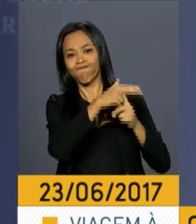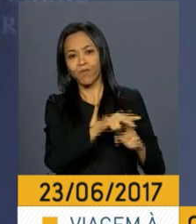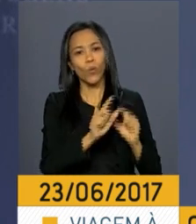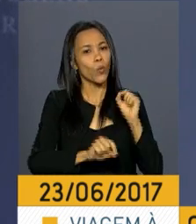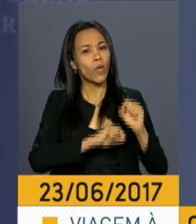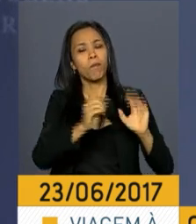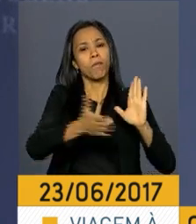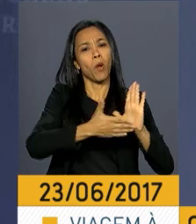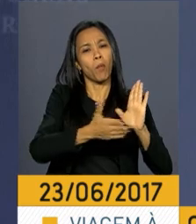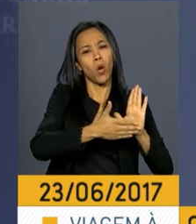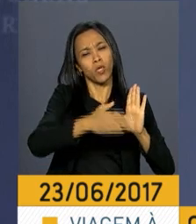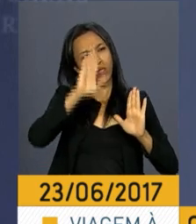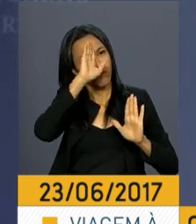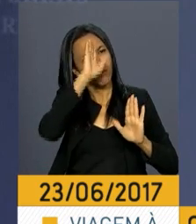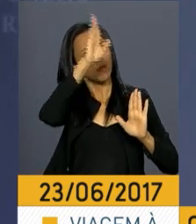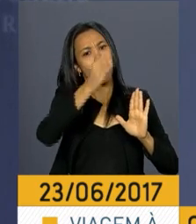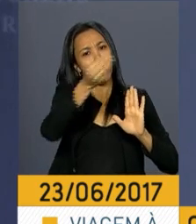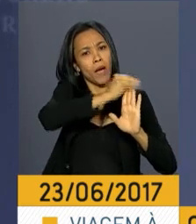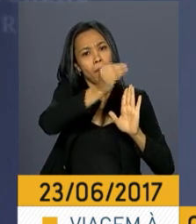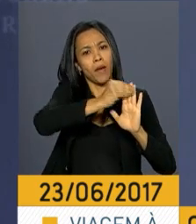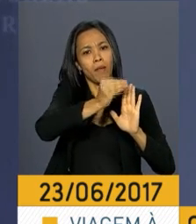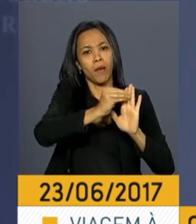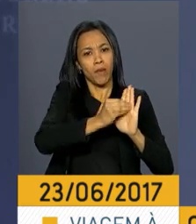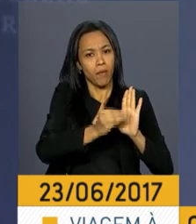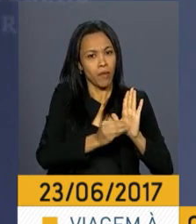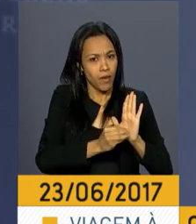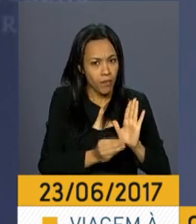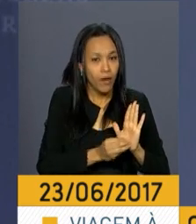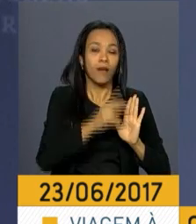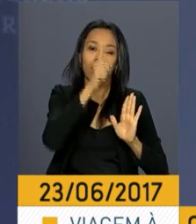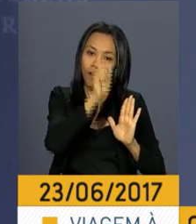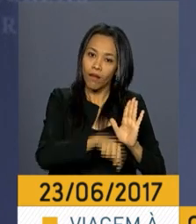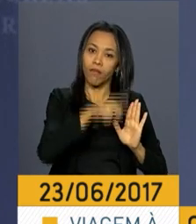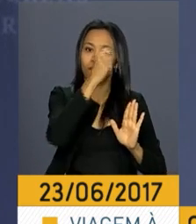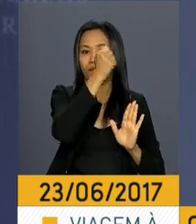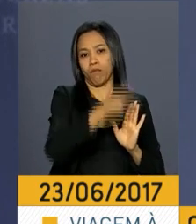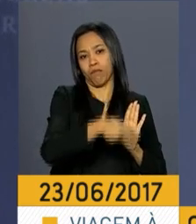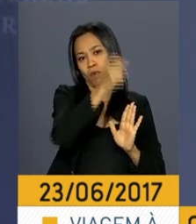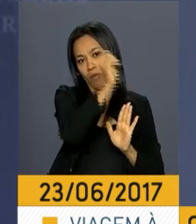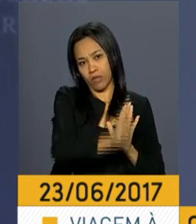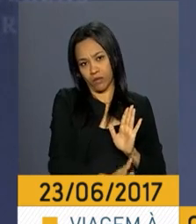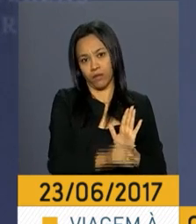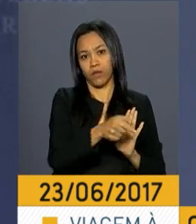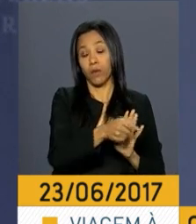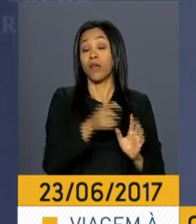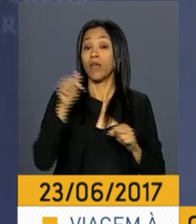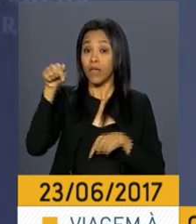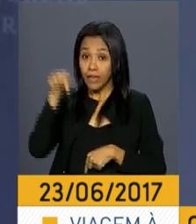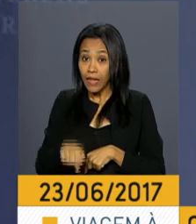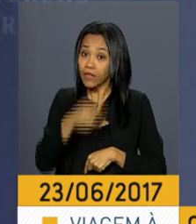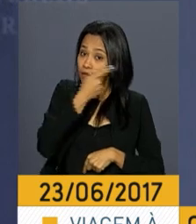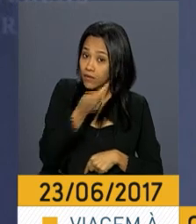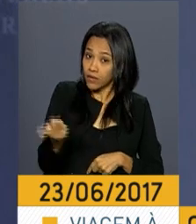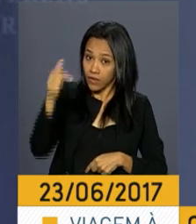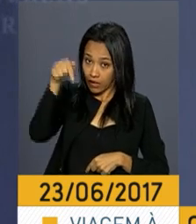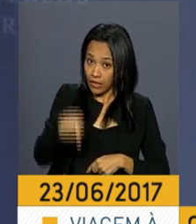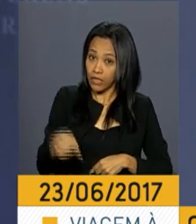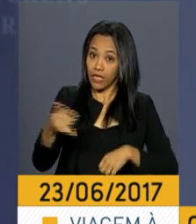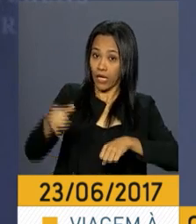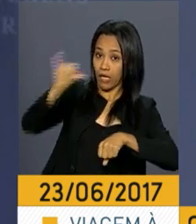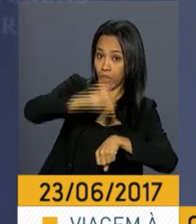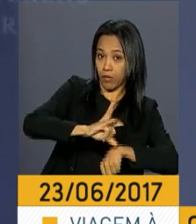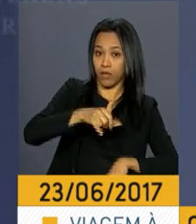adiante reformas fundamentais e inadiáveis para o nosso país. E desta visita aqui a Oslo,